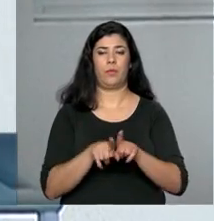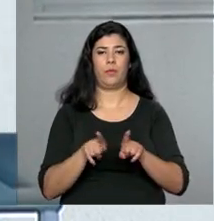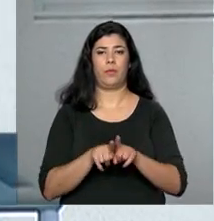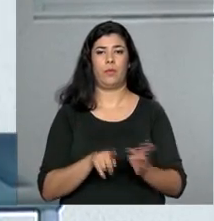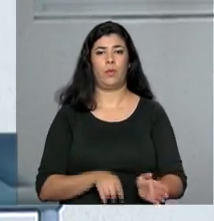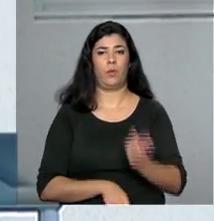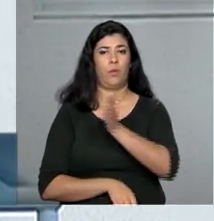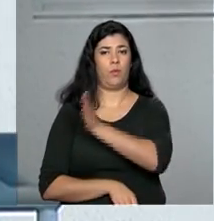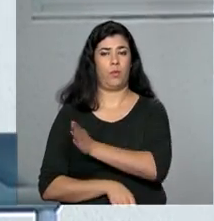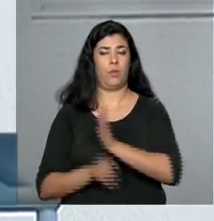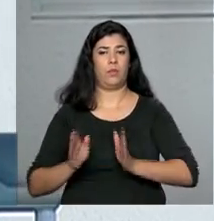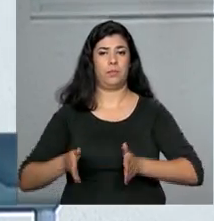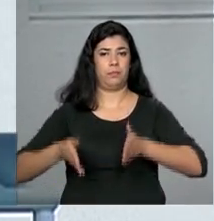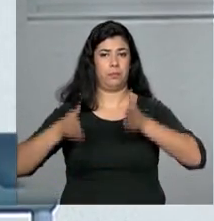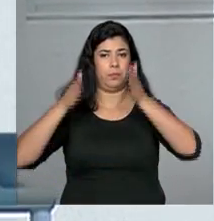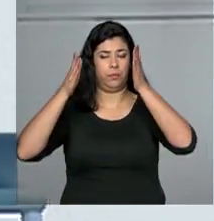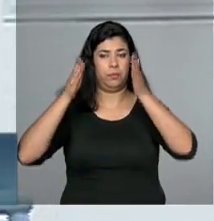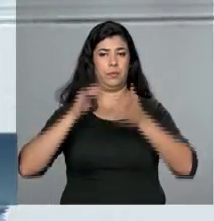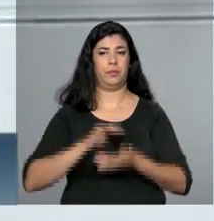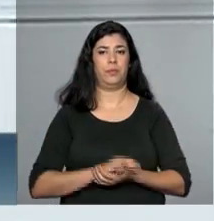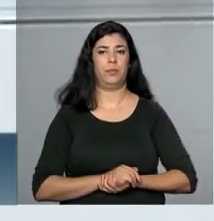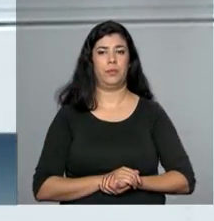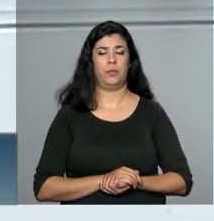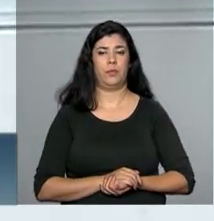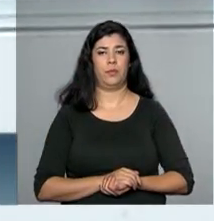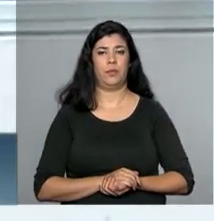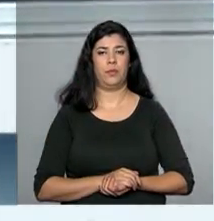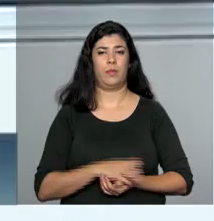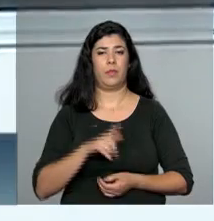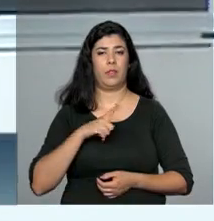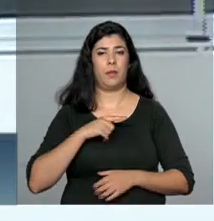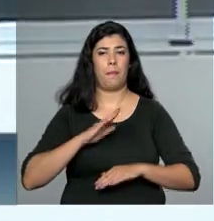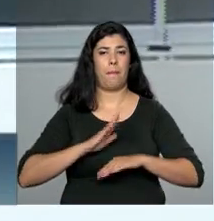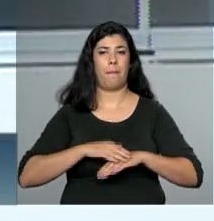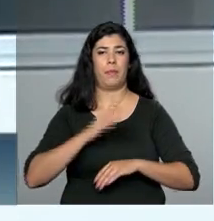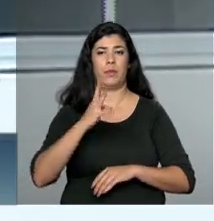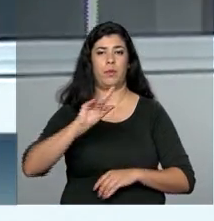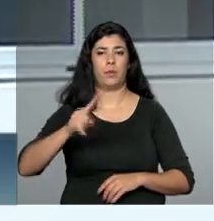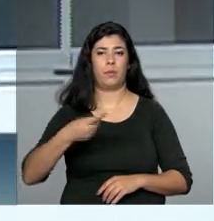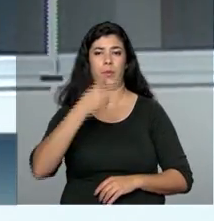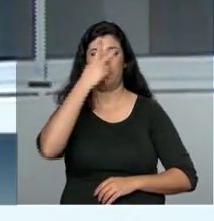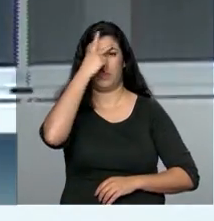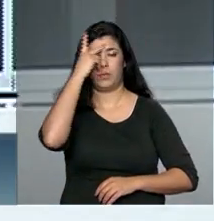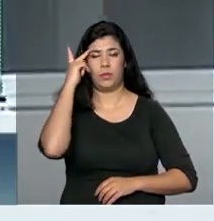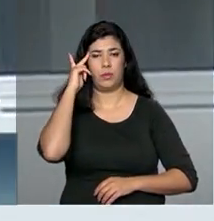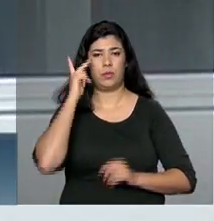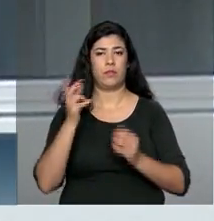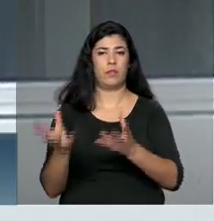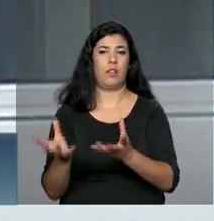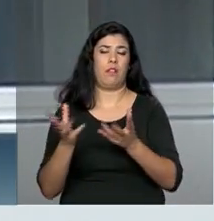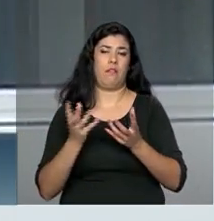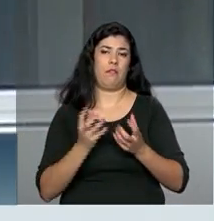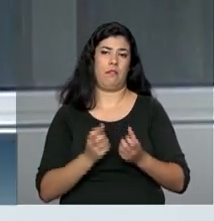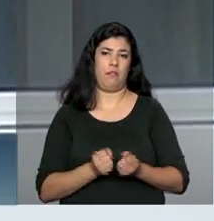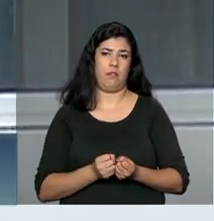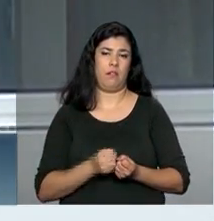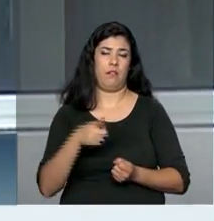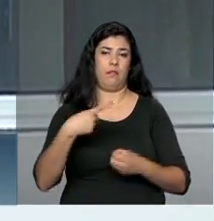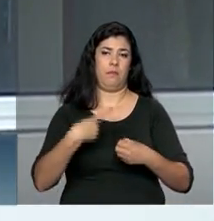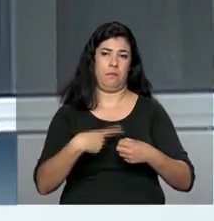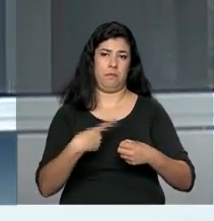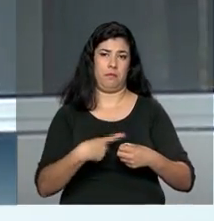ao lado mais de 4.000 pessoas serão beneficiadas em